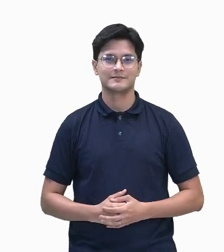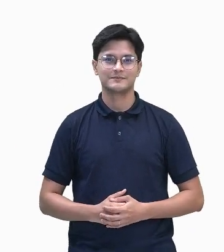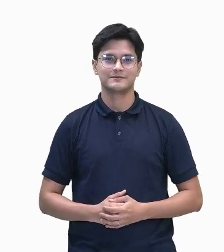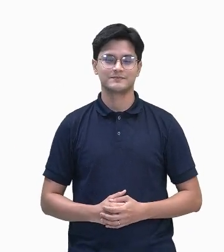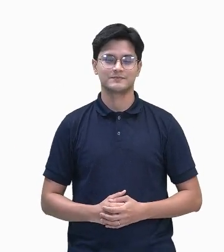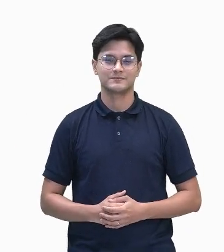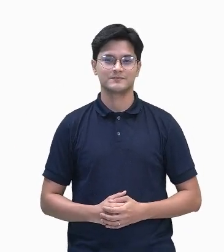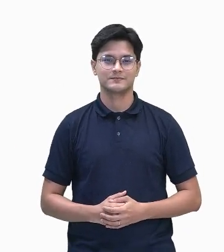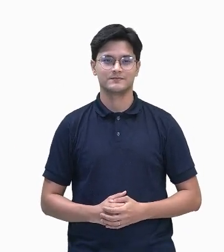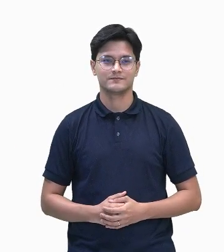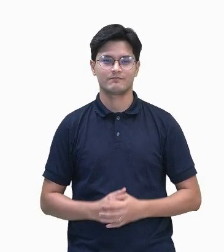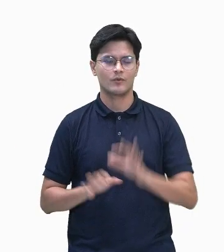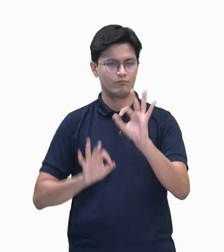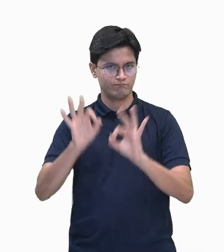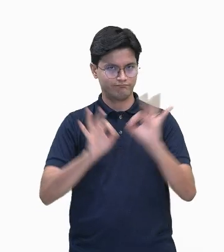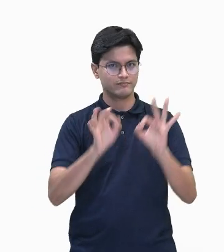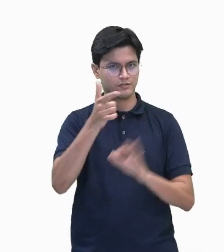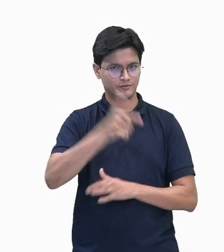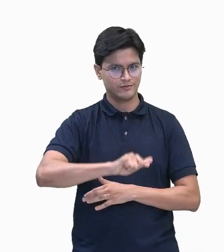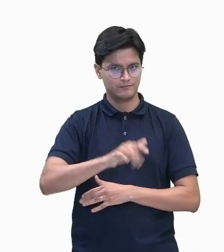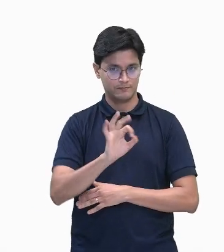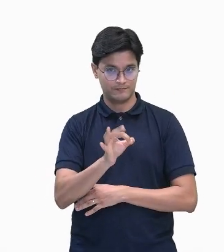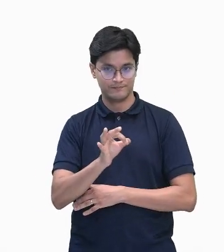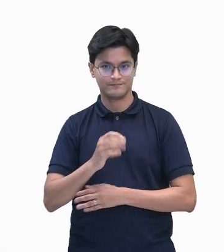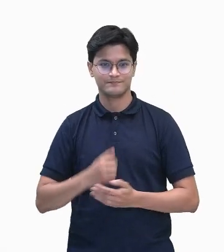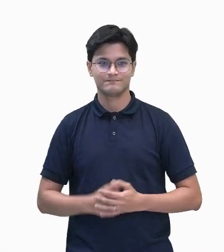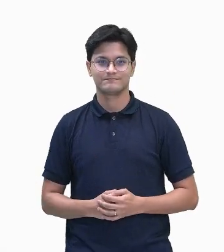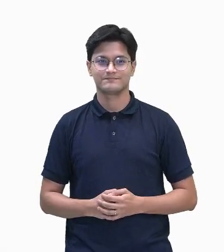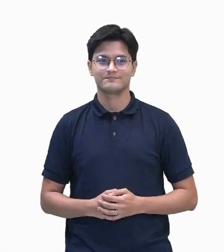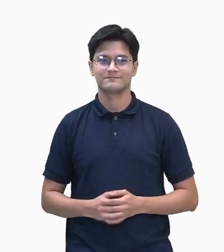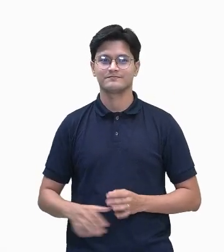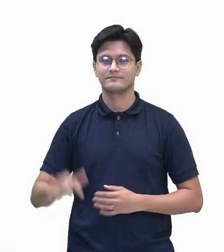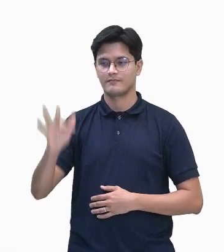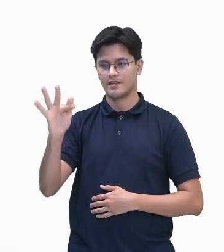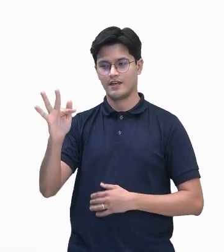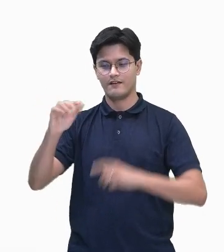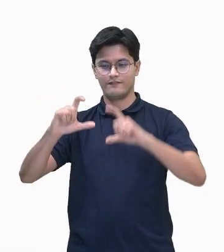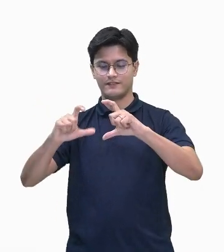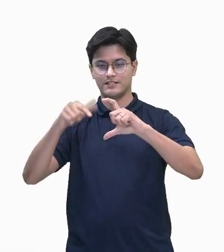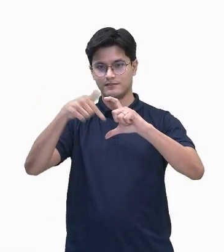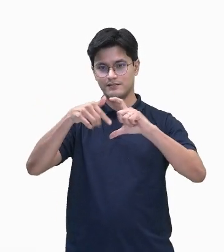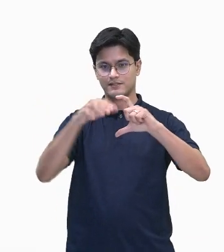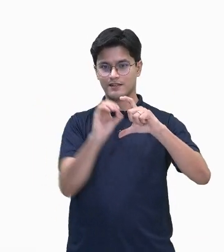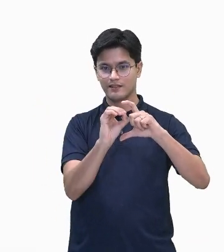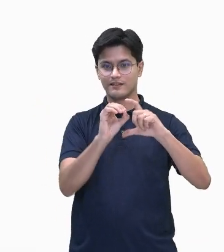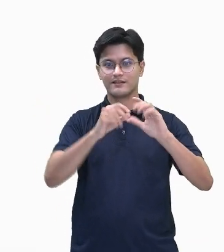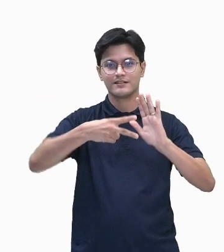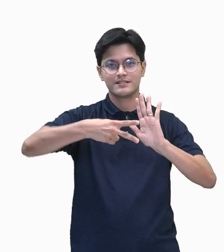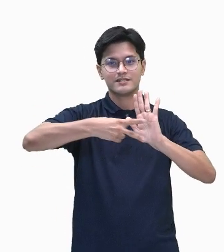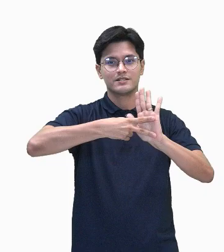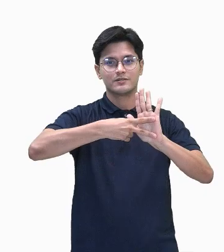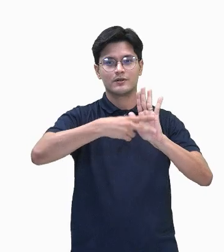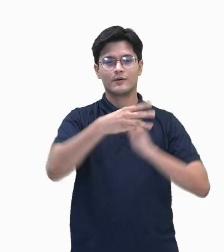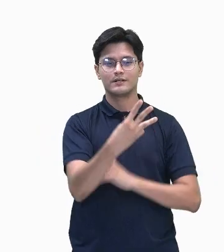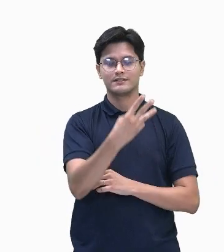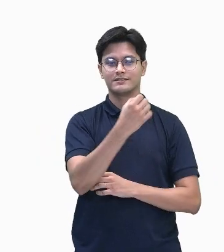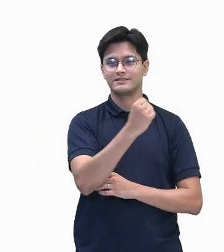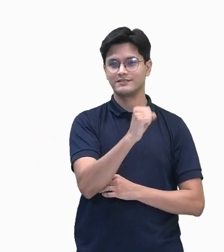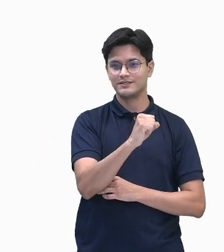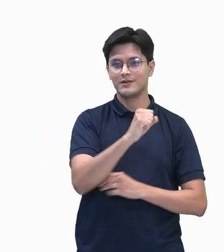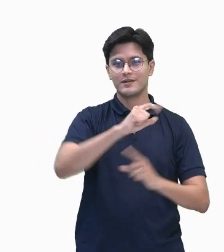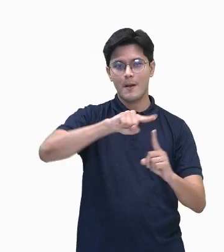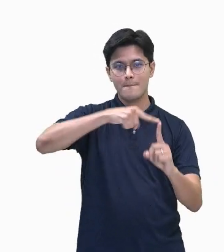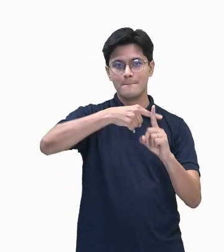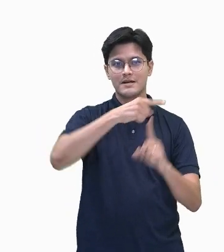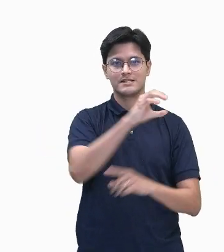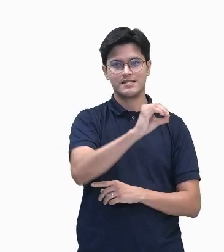para cá, tá? Vou fazer aqui, ó. F de 70 é igual a 38 mais